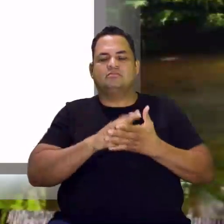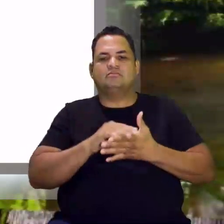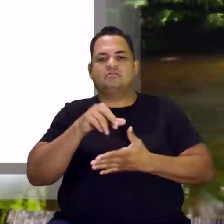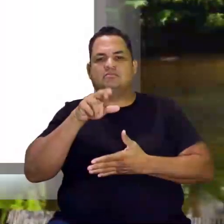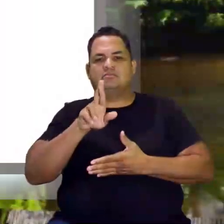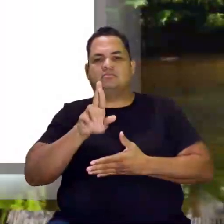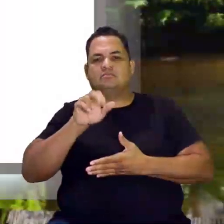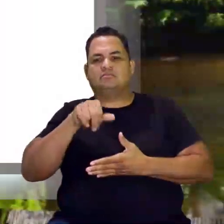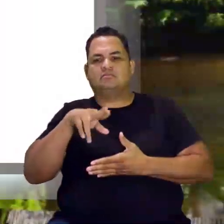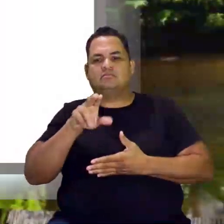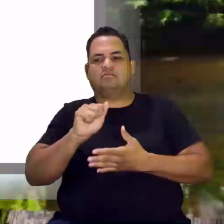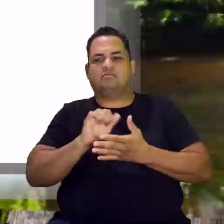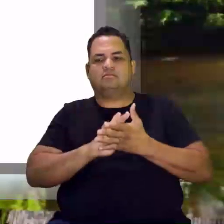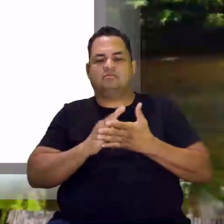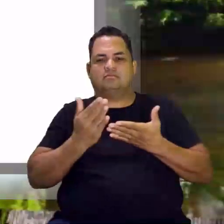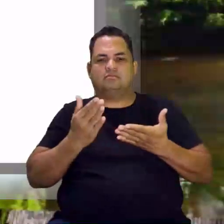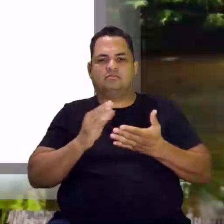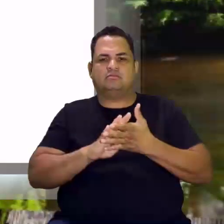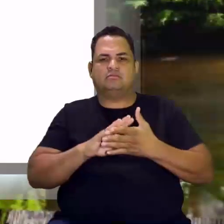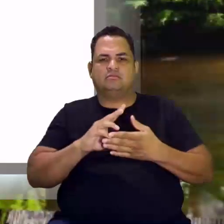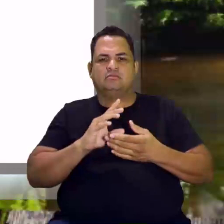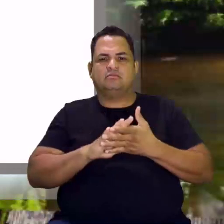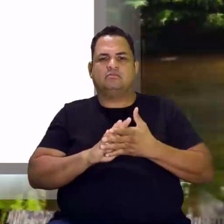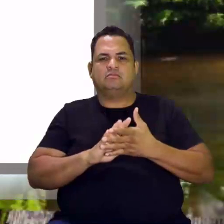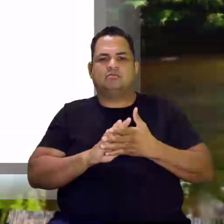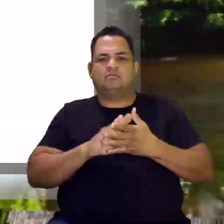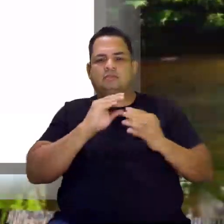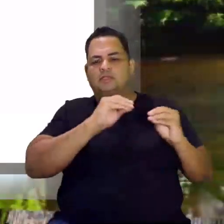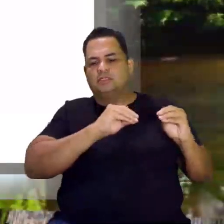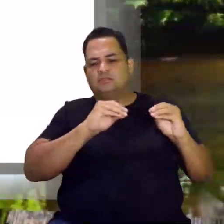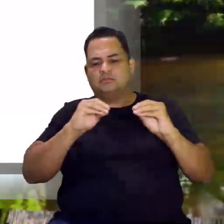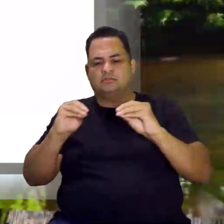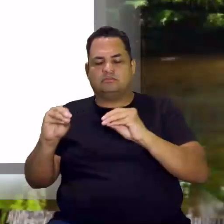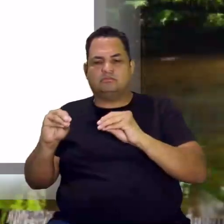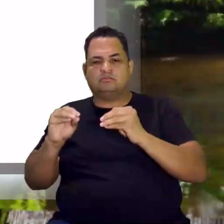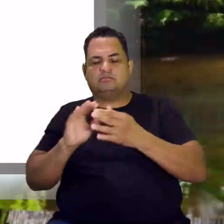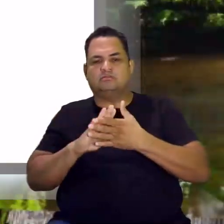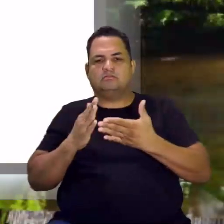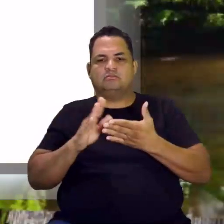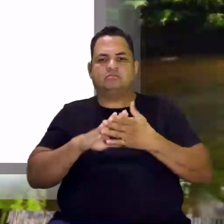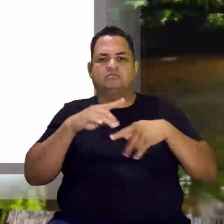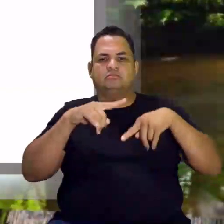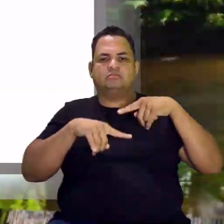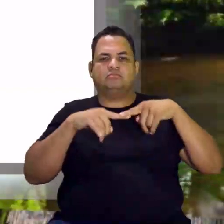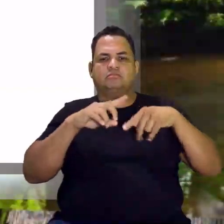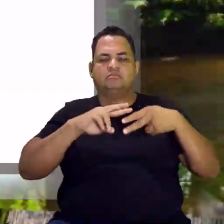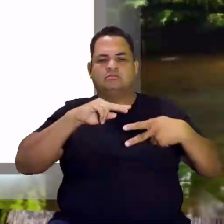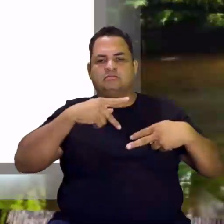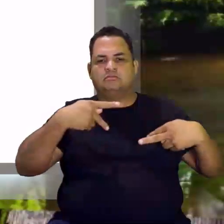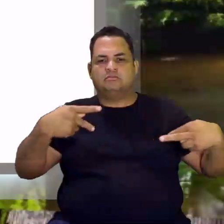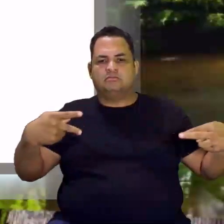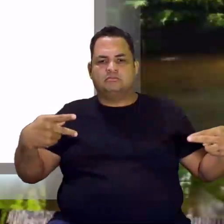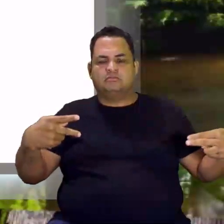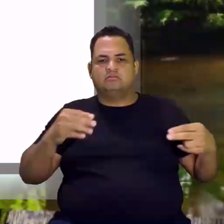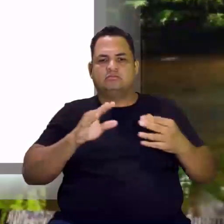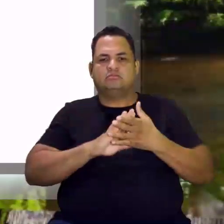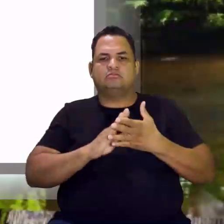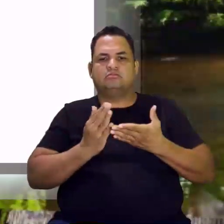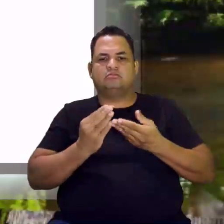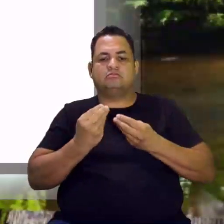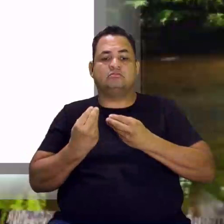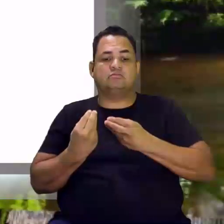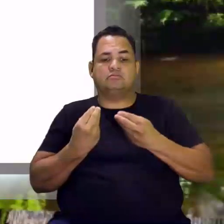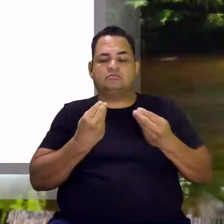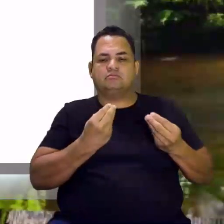RNA mensageiro, RNA transportador e que o material genético me codifique, me passe